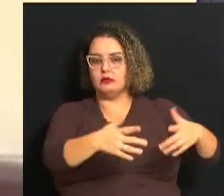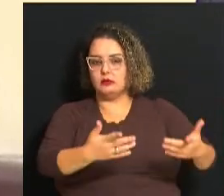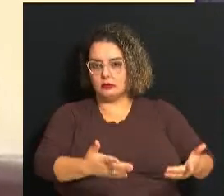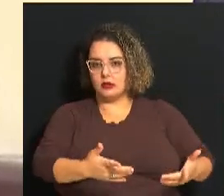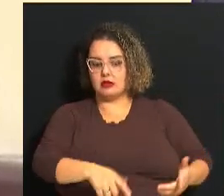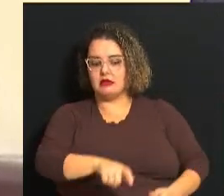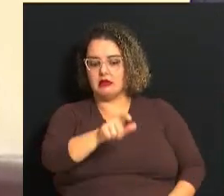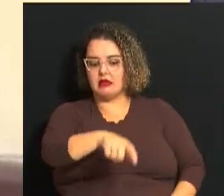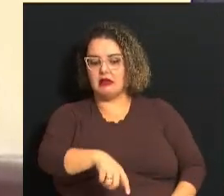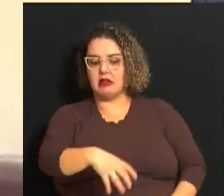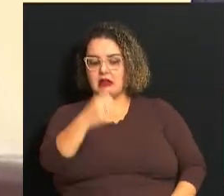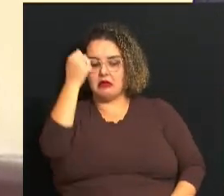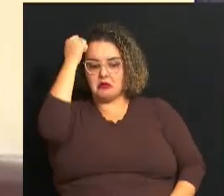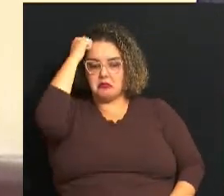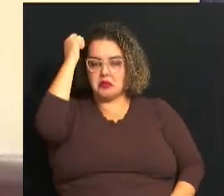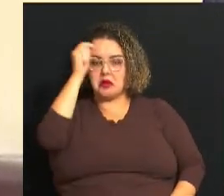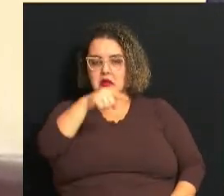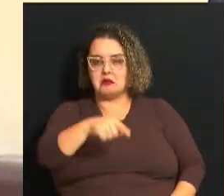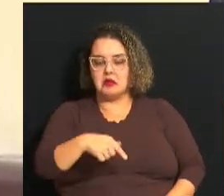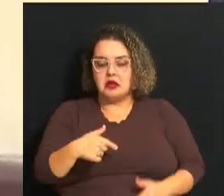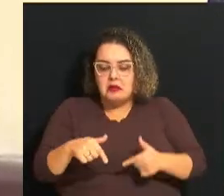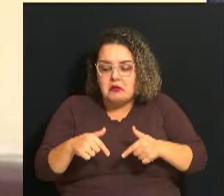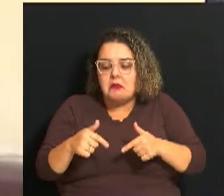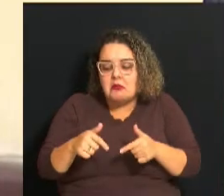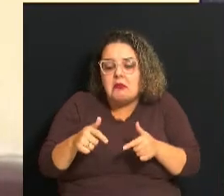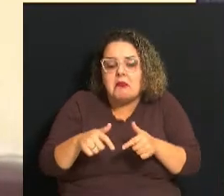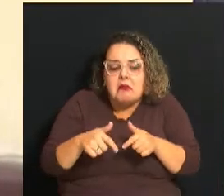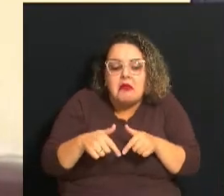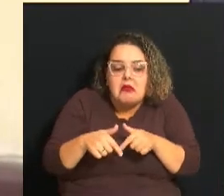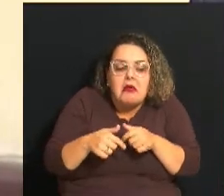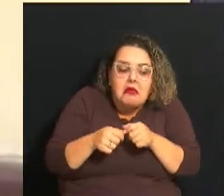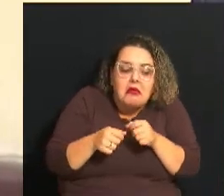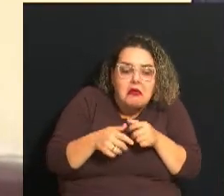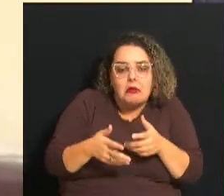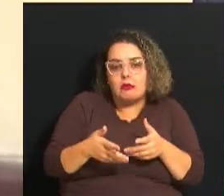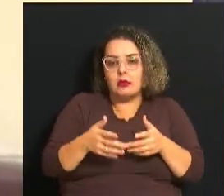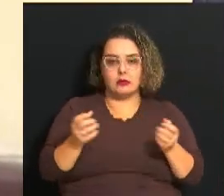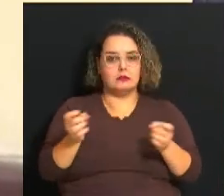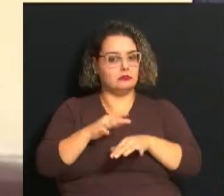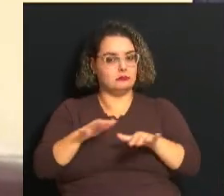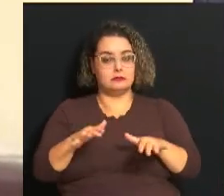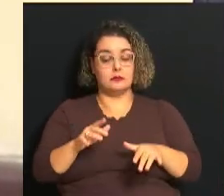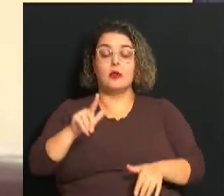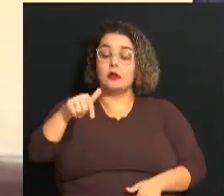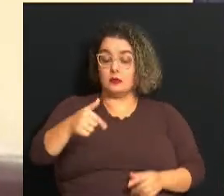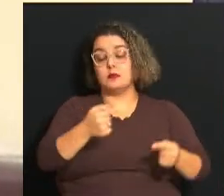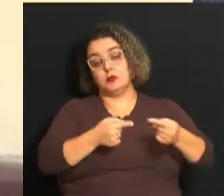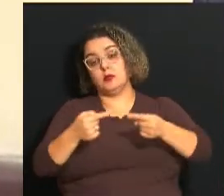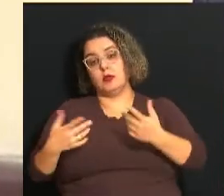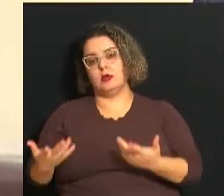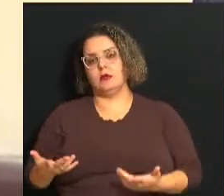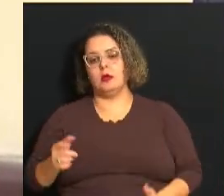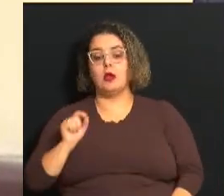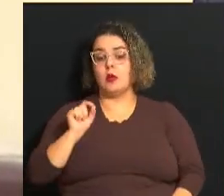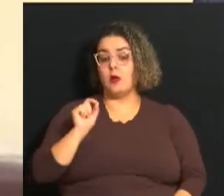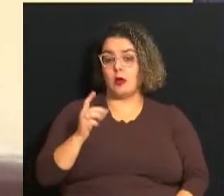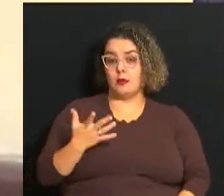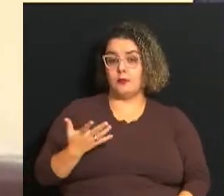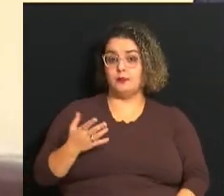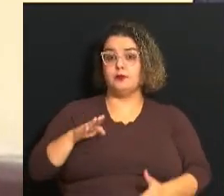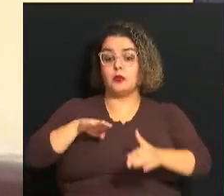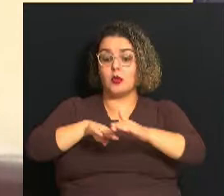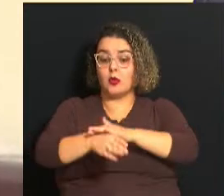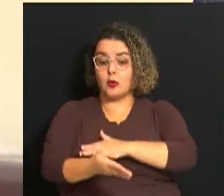a gente começa com uma questão que pode ser levado ao debate logo mais que a questão da habitualidade